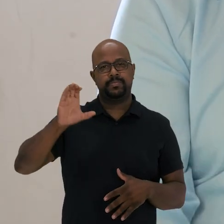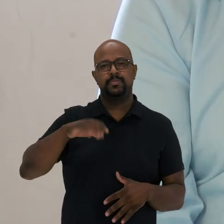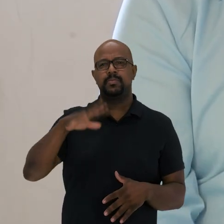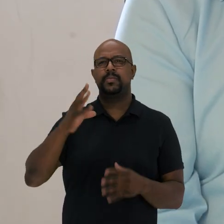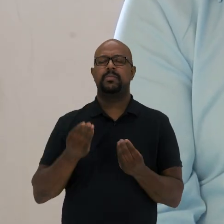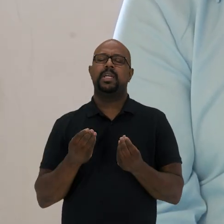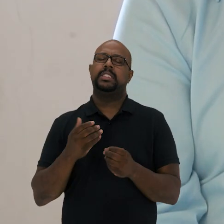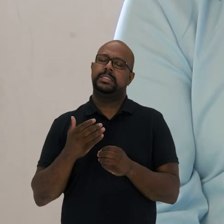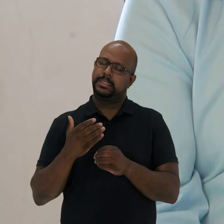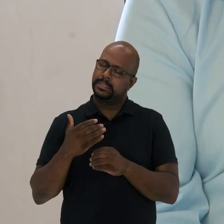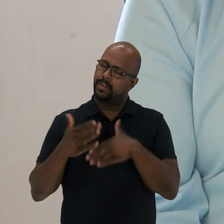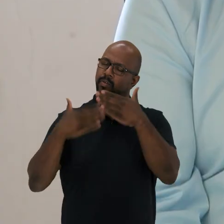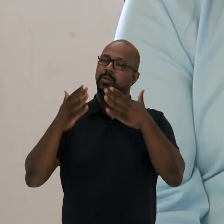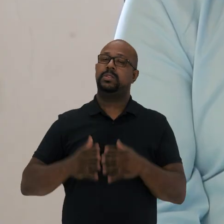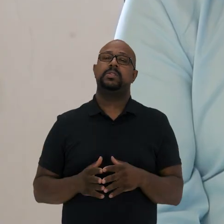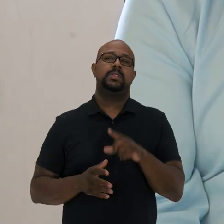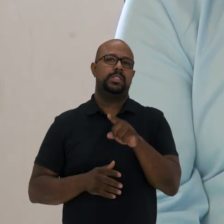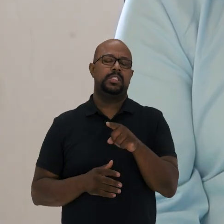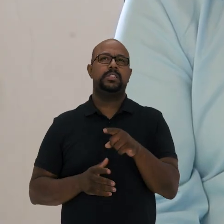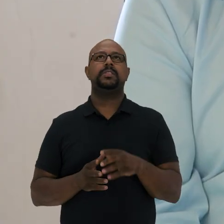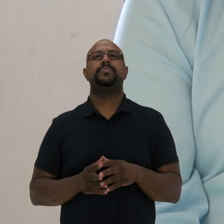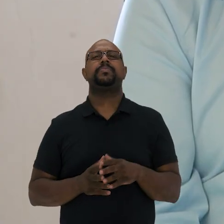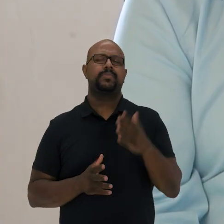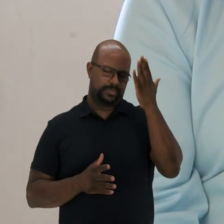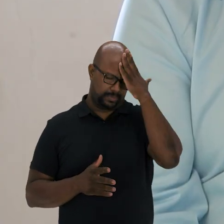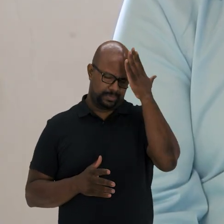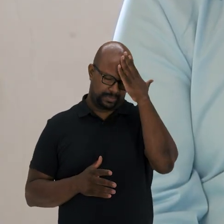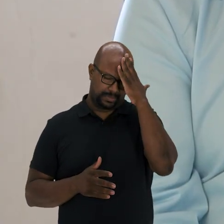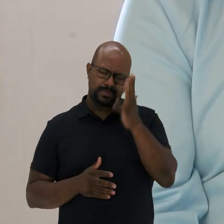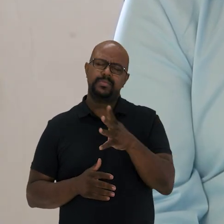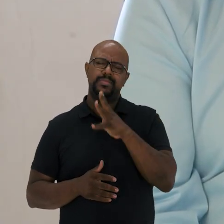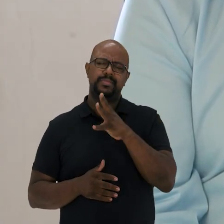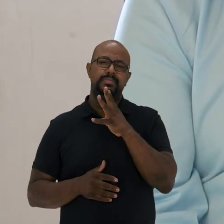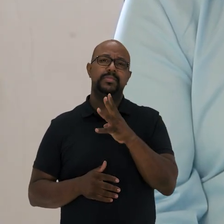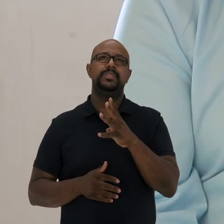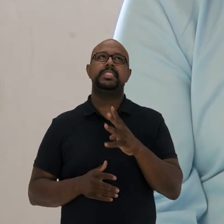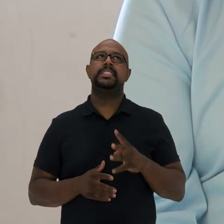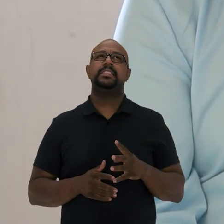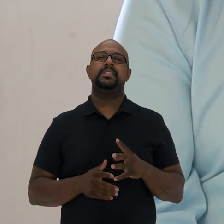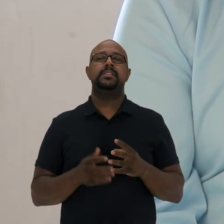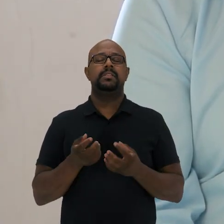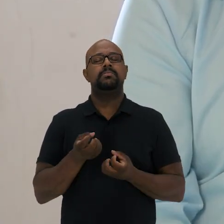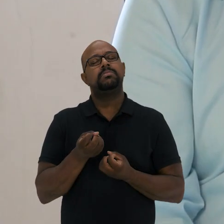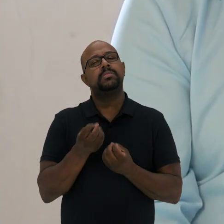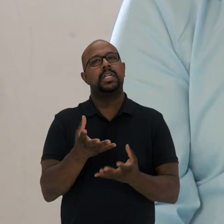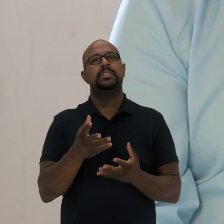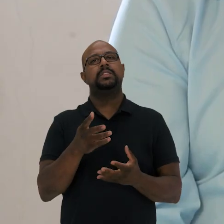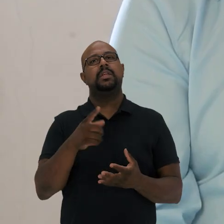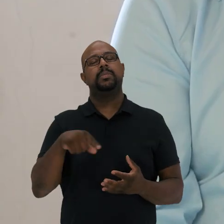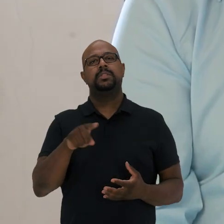está muito mais adiantada. E ele sabia disso e